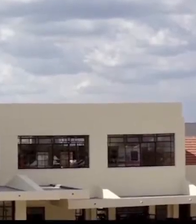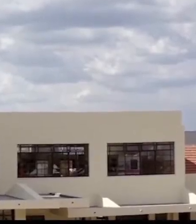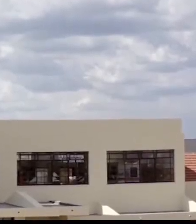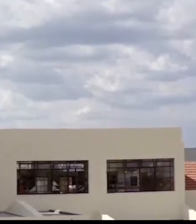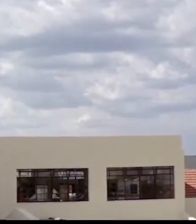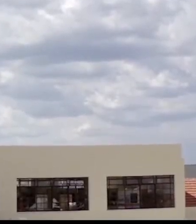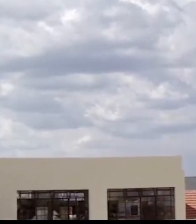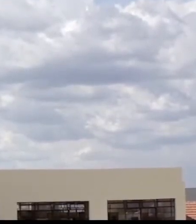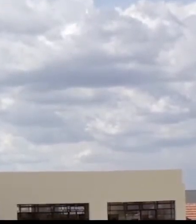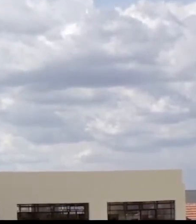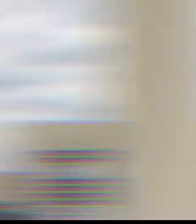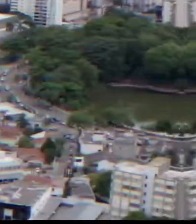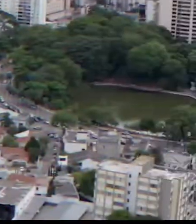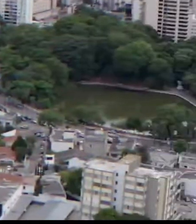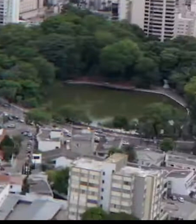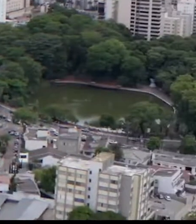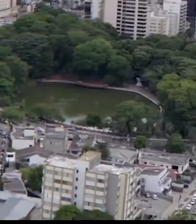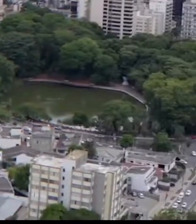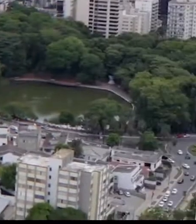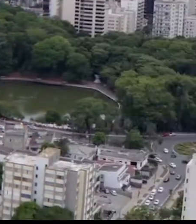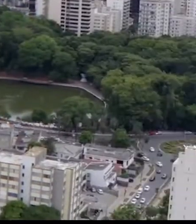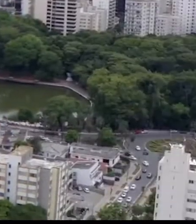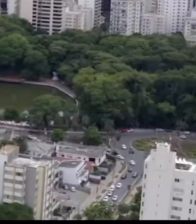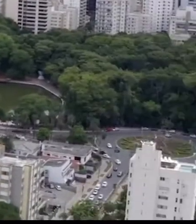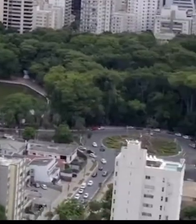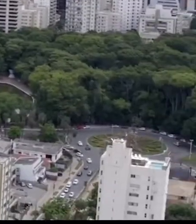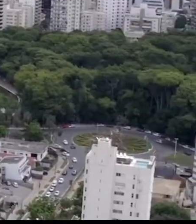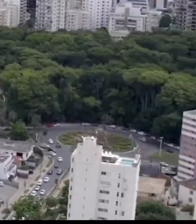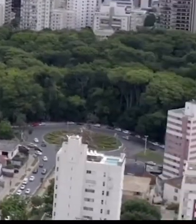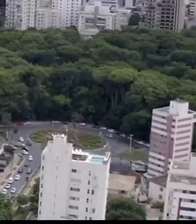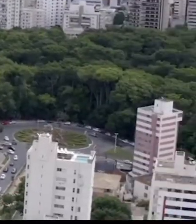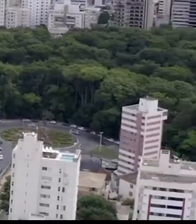Estádio de futebol. Torre branca com relógio de ponteiros.